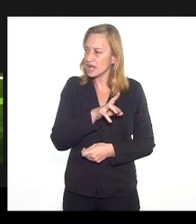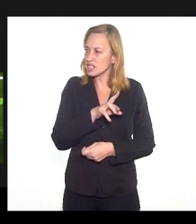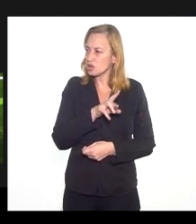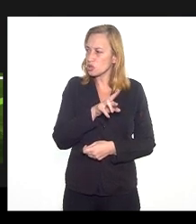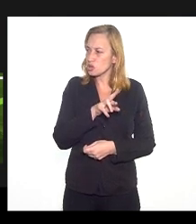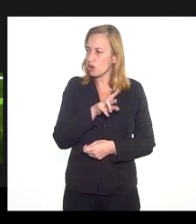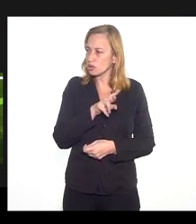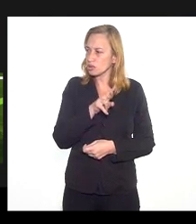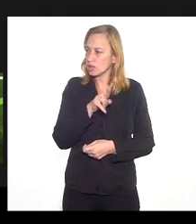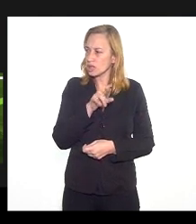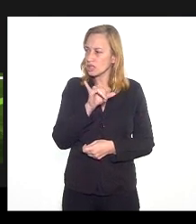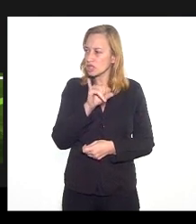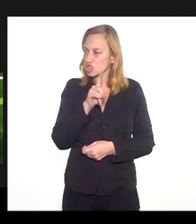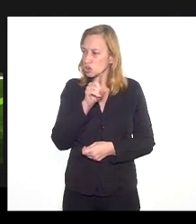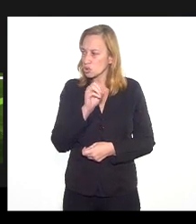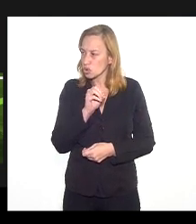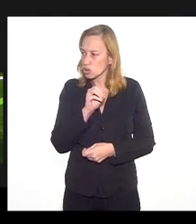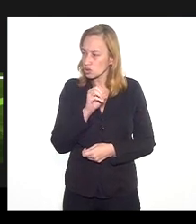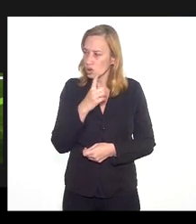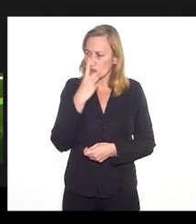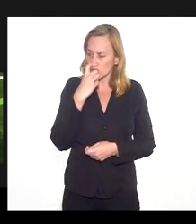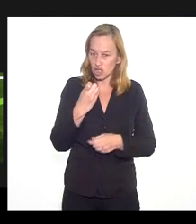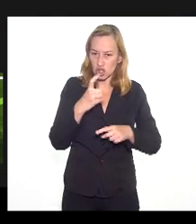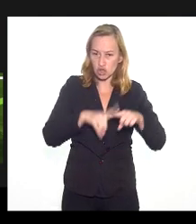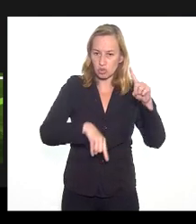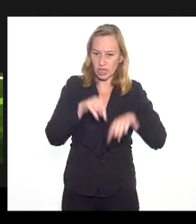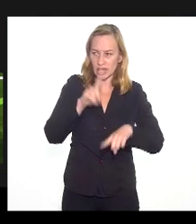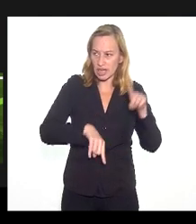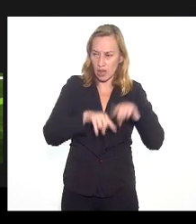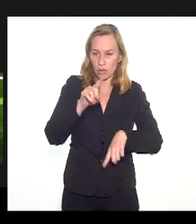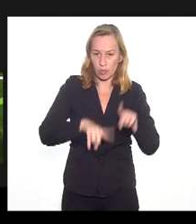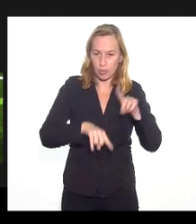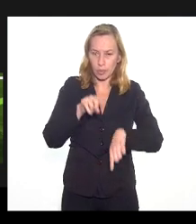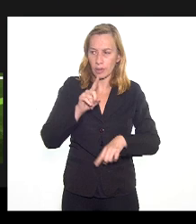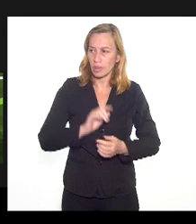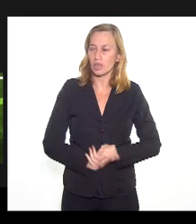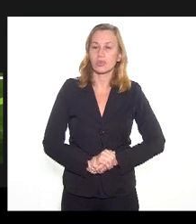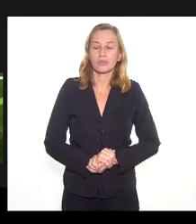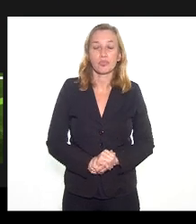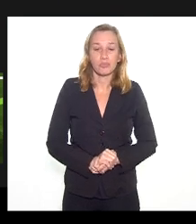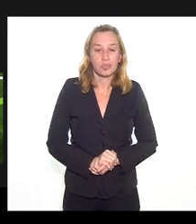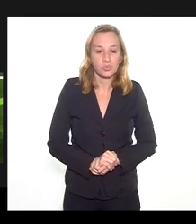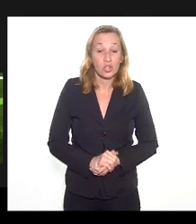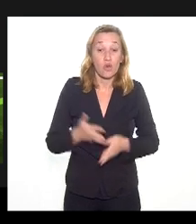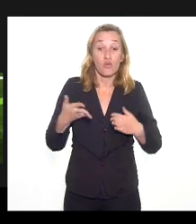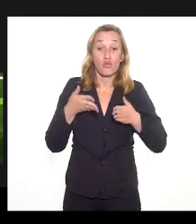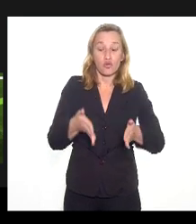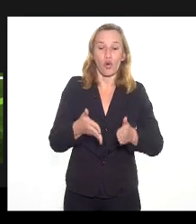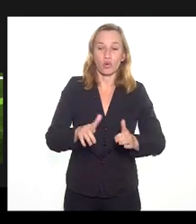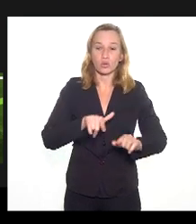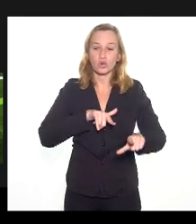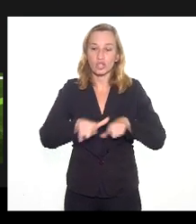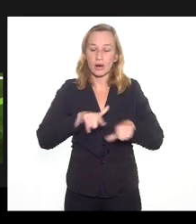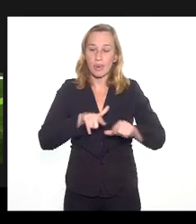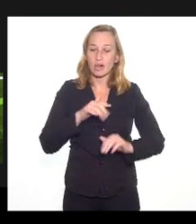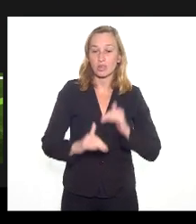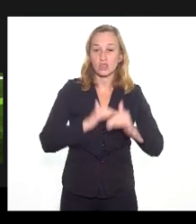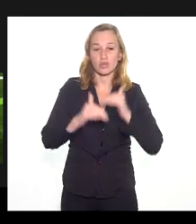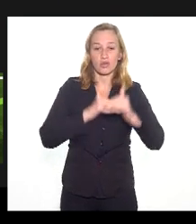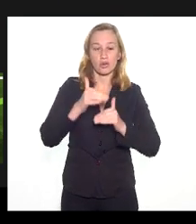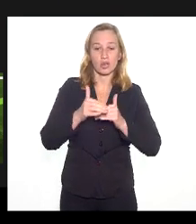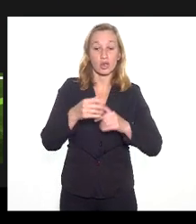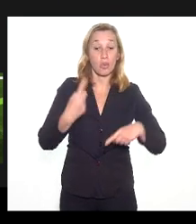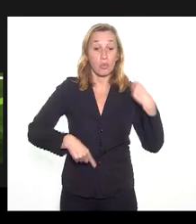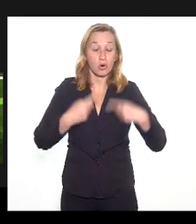Saneamento. No momento, nós não temos... Nosso foco de trabalho é o desenvolvimento das